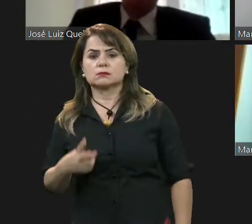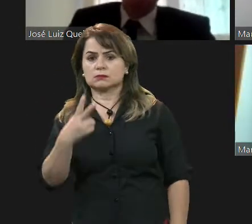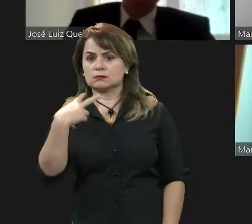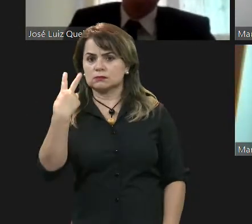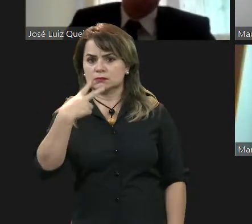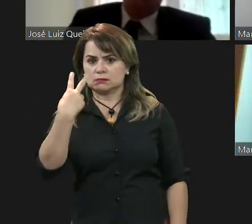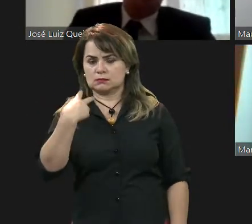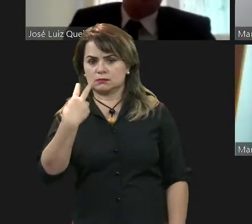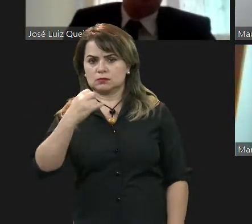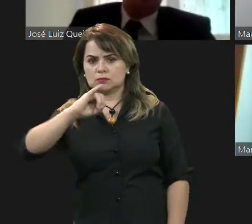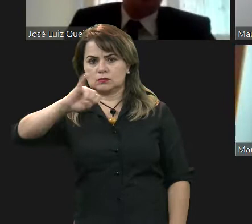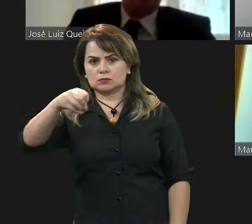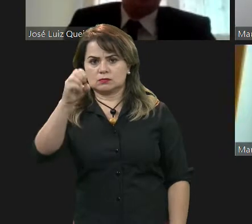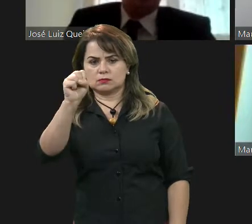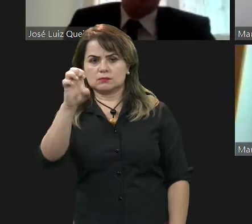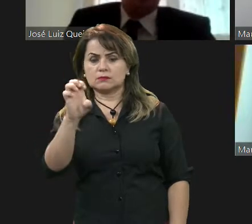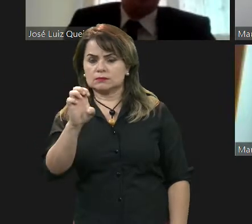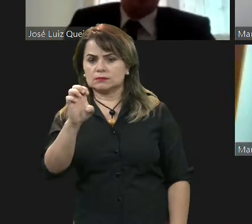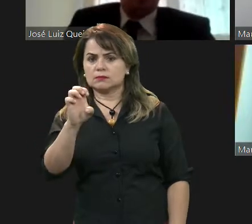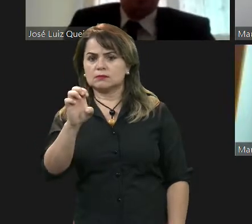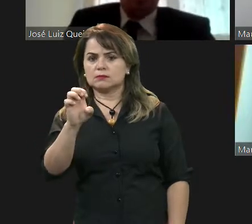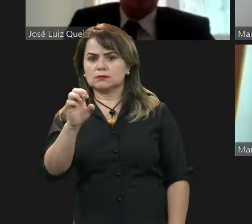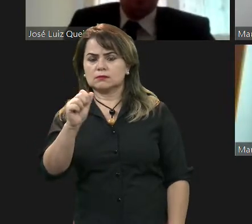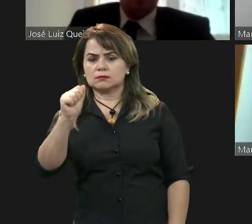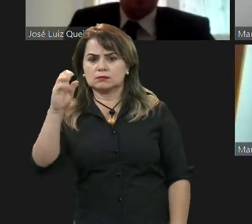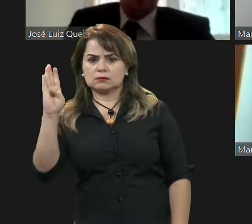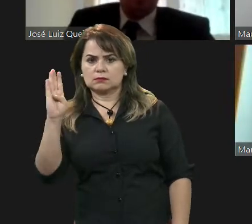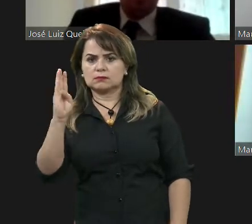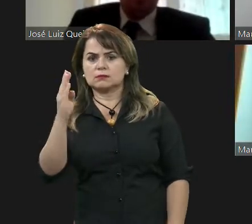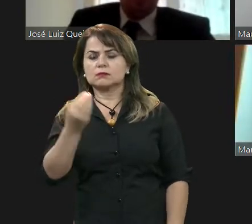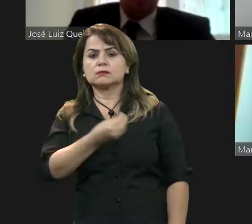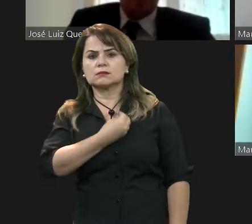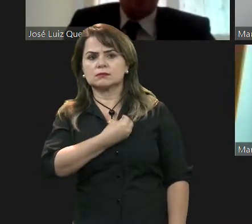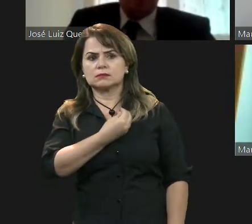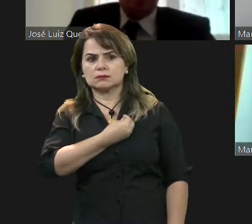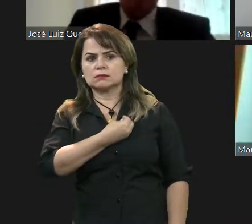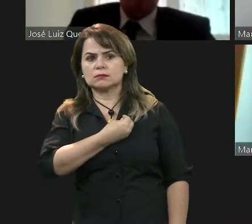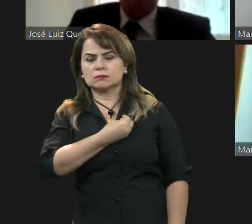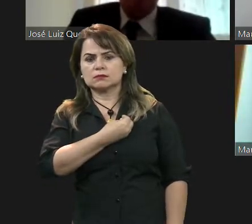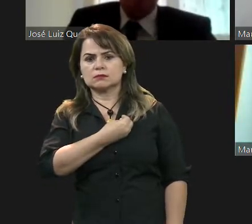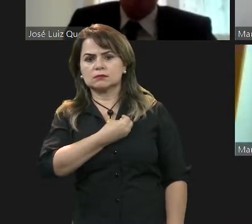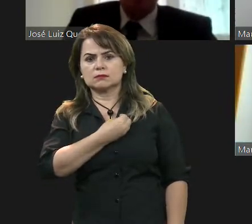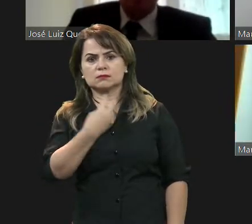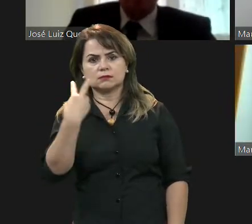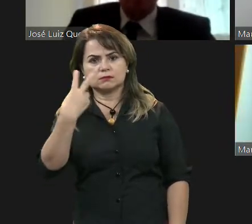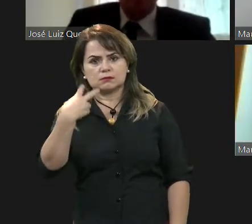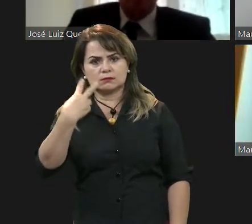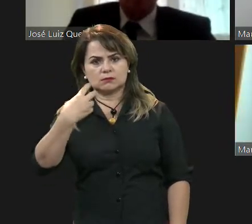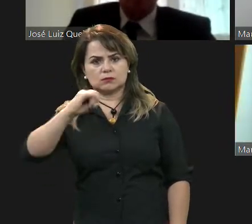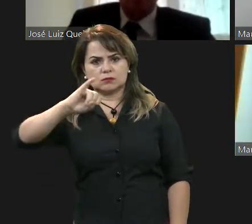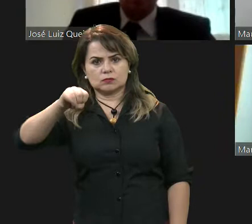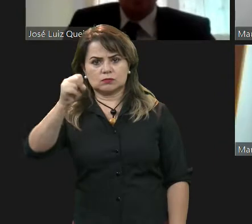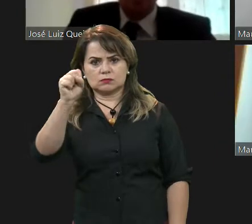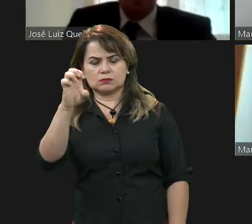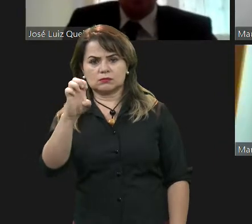Vereador Zé Carlos Albuquerque. Presente. Vereador José Luiz Queiroz.